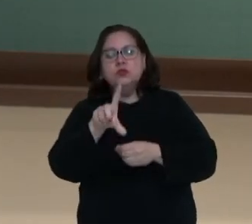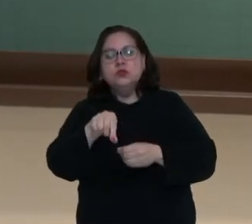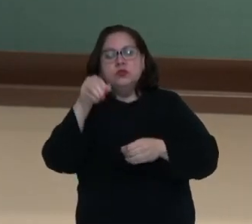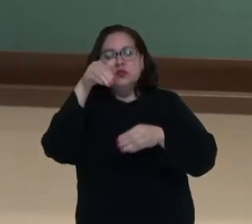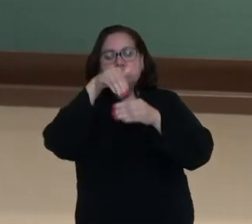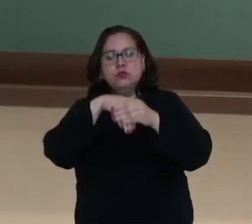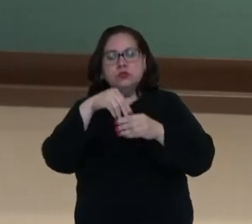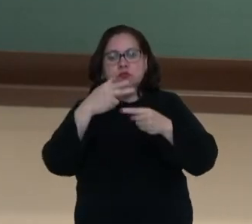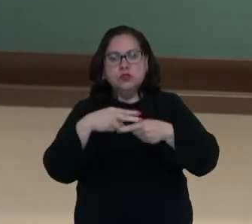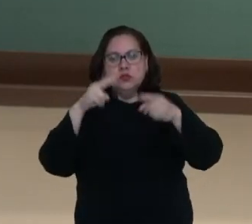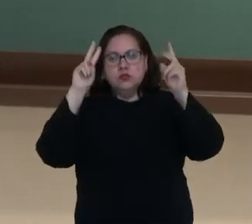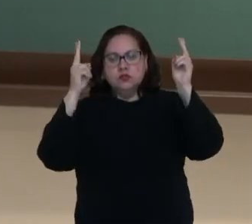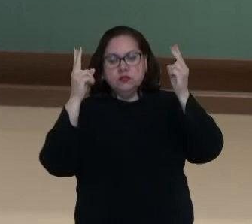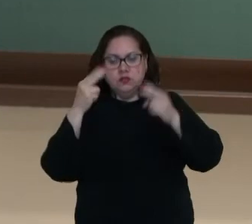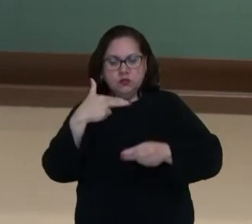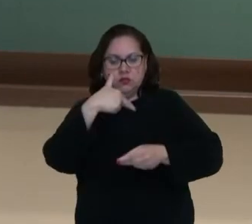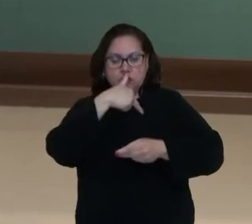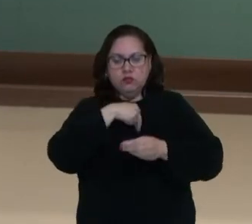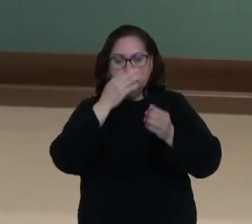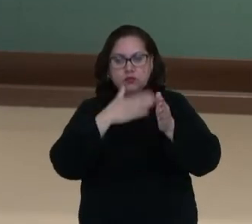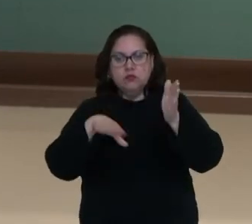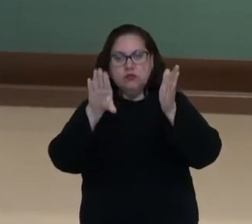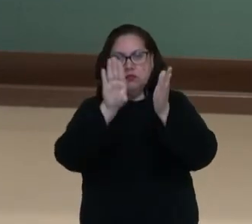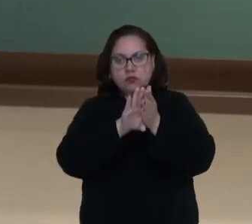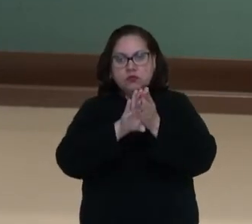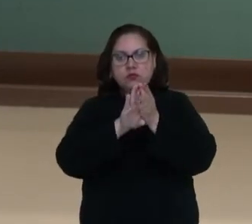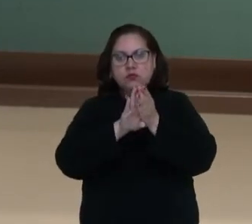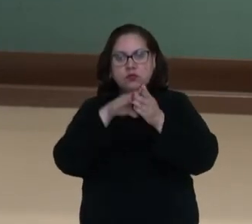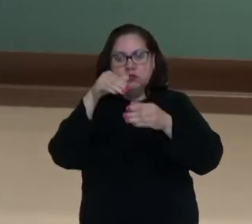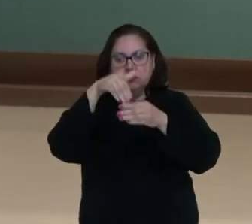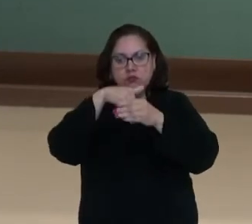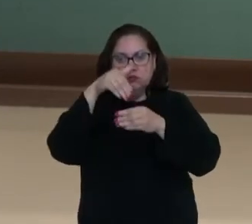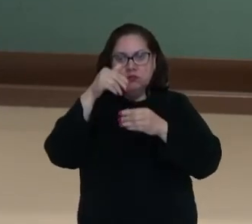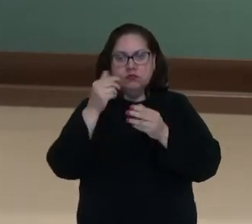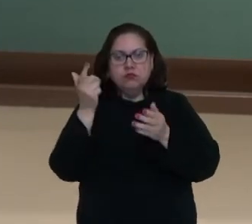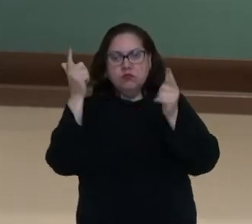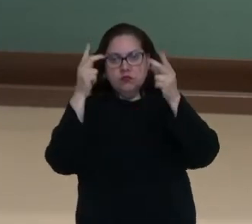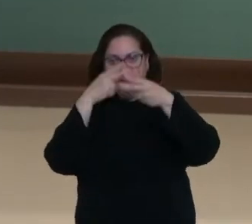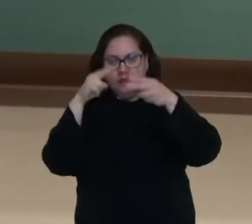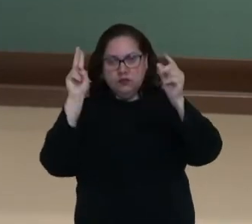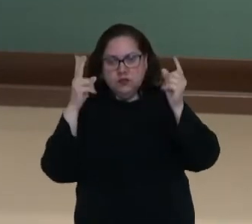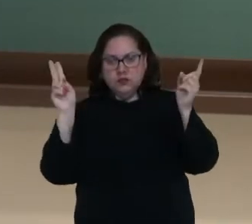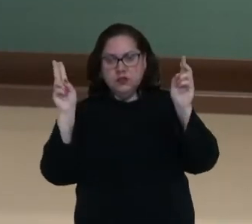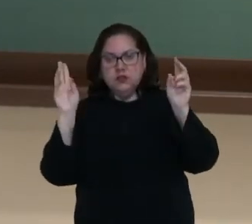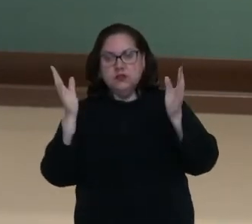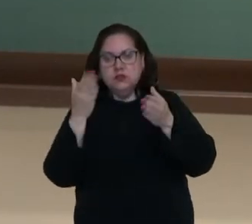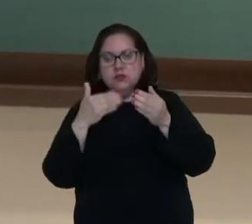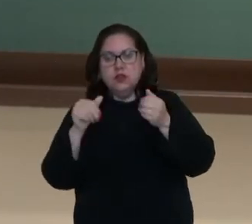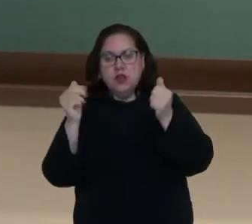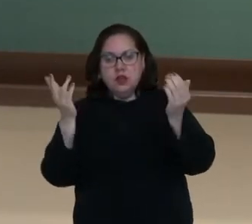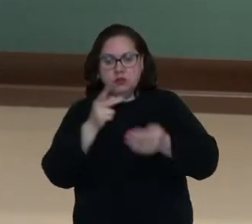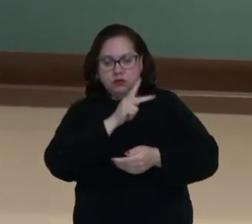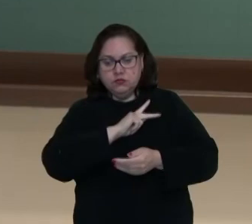Getúlio Vargas vai retornar e inclusive vai ser eleito novamente, agora eleito